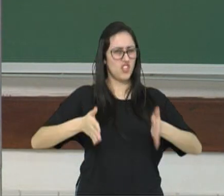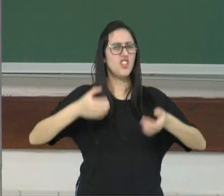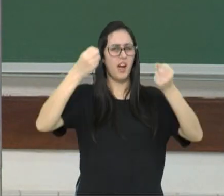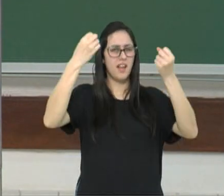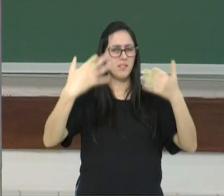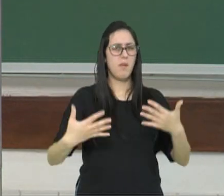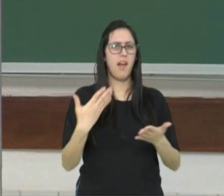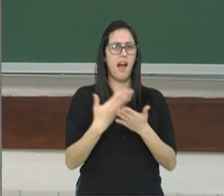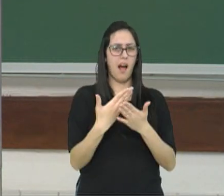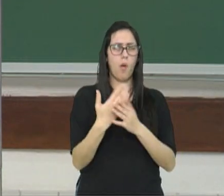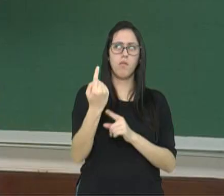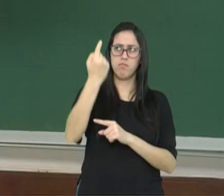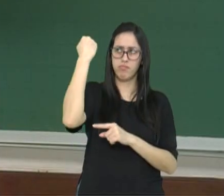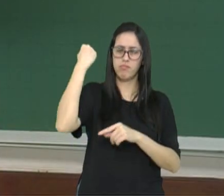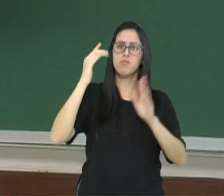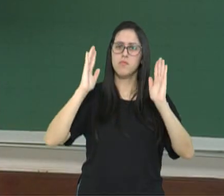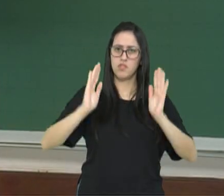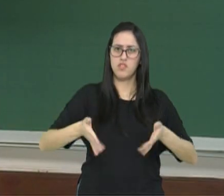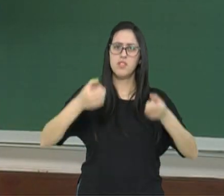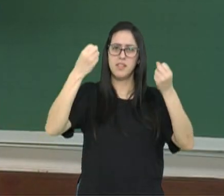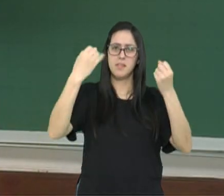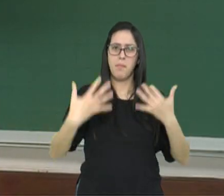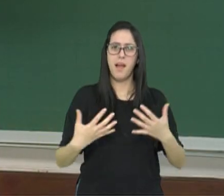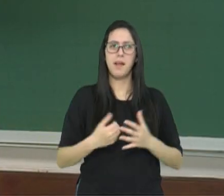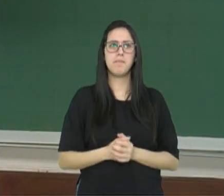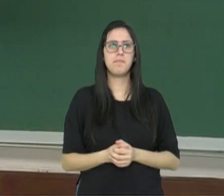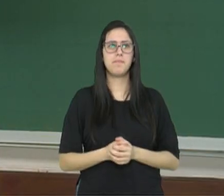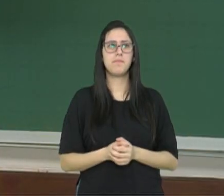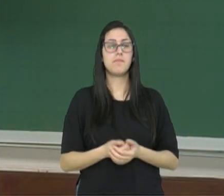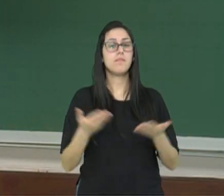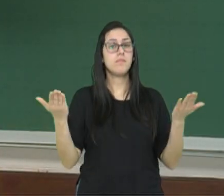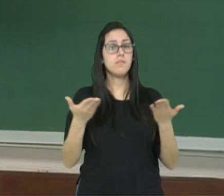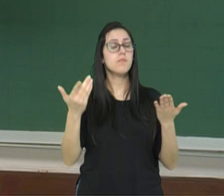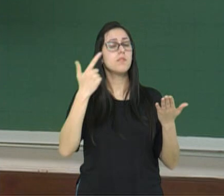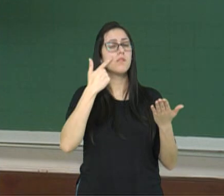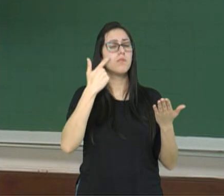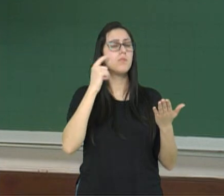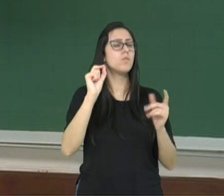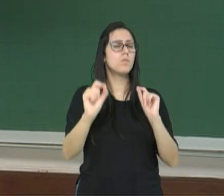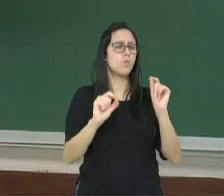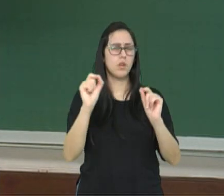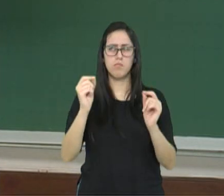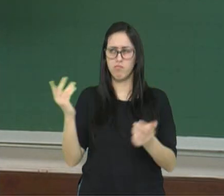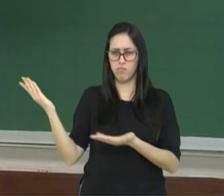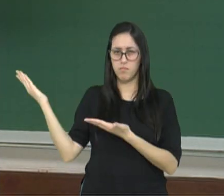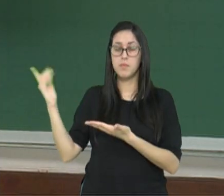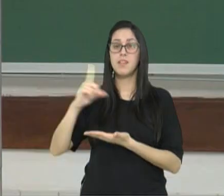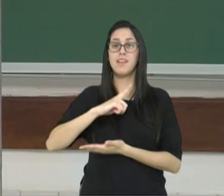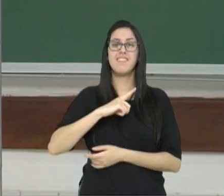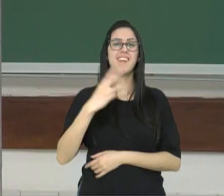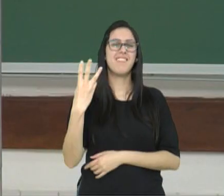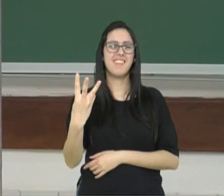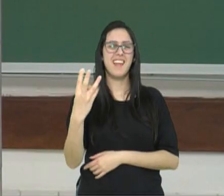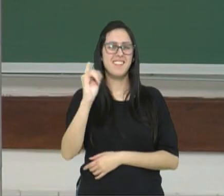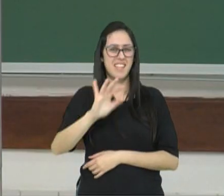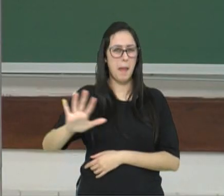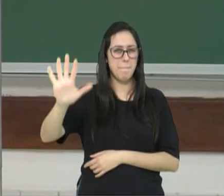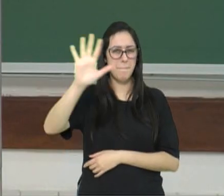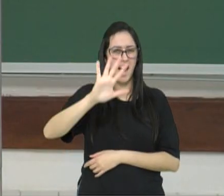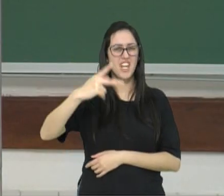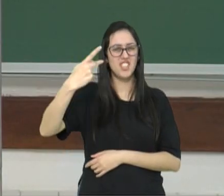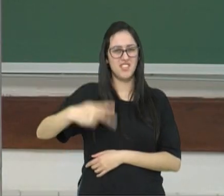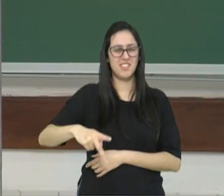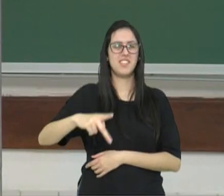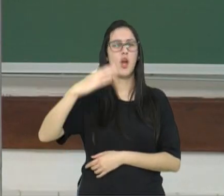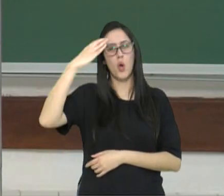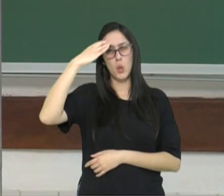em aulas anteriores, dessa ideia aí. E vamos para a nossa problematização. Eu trago para vocês 3 fotografias da capital do Paraná,